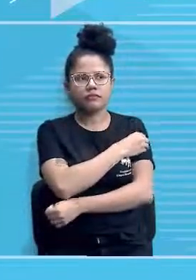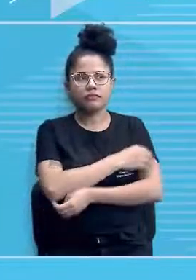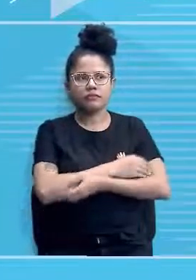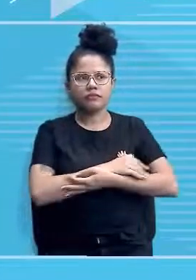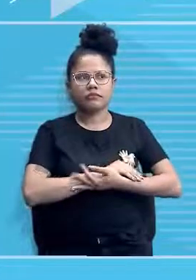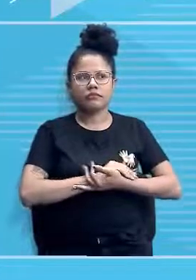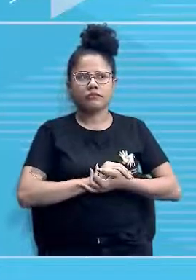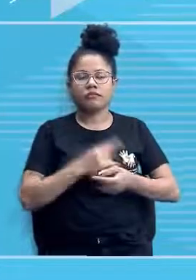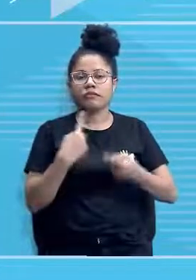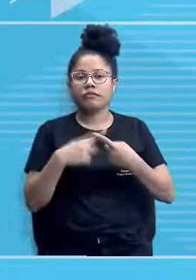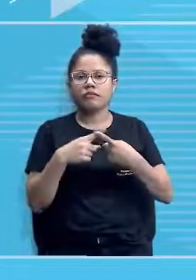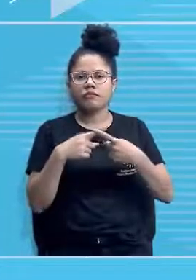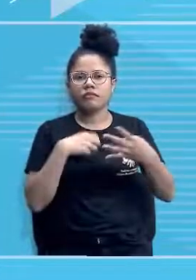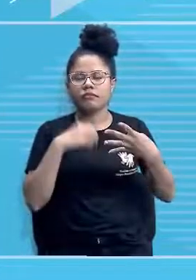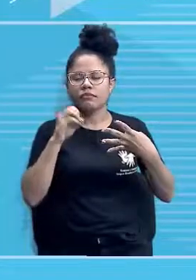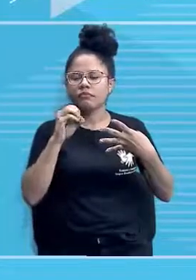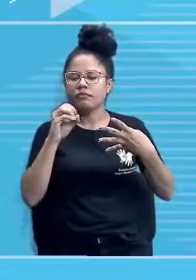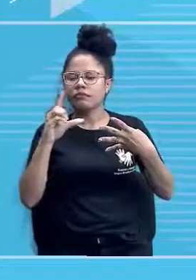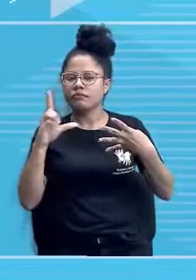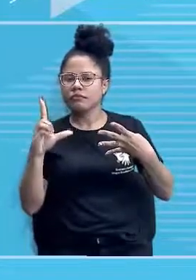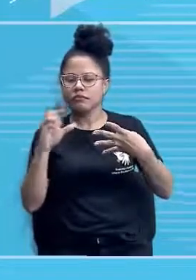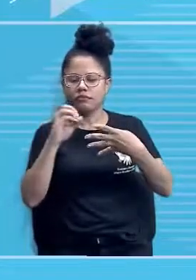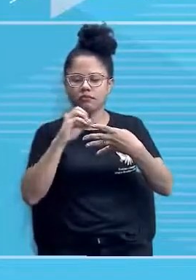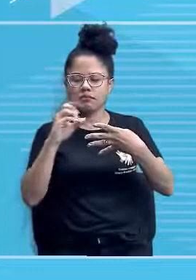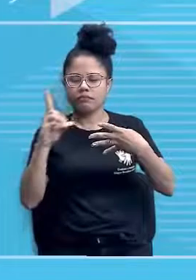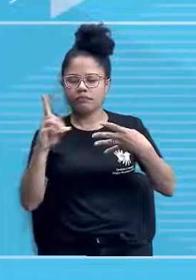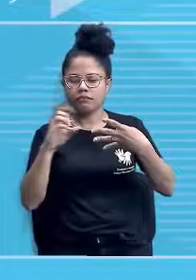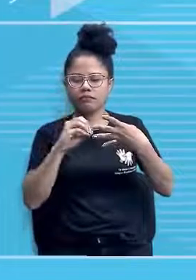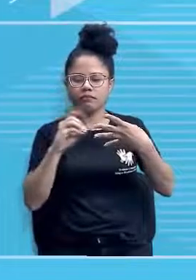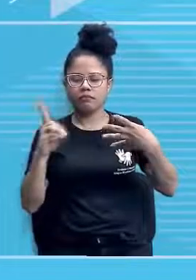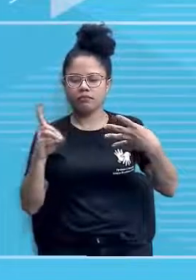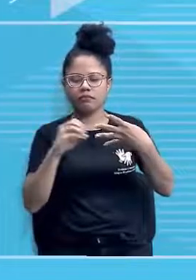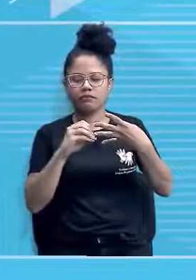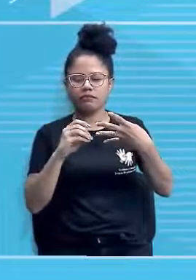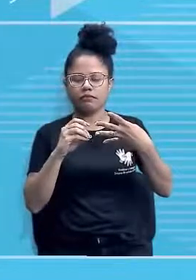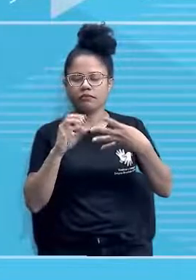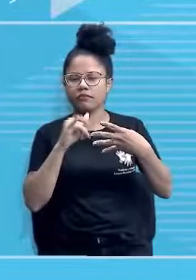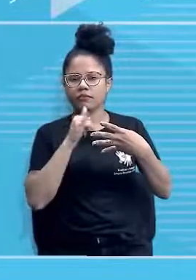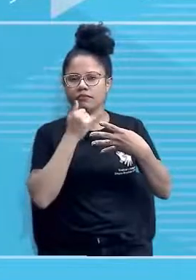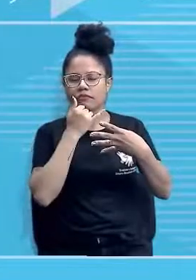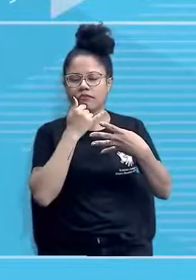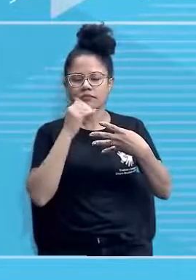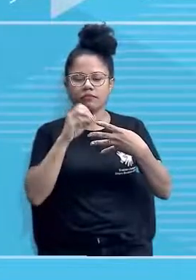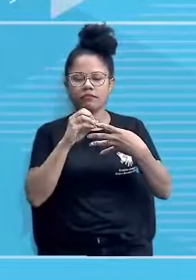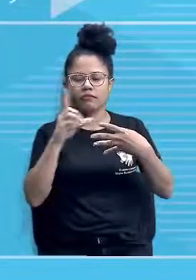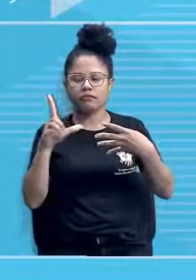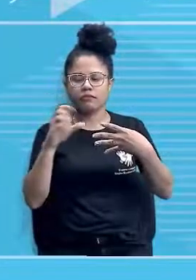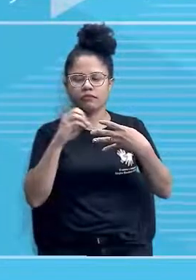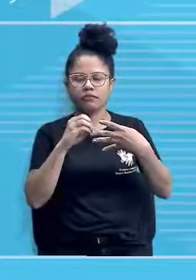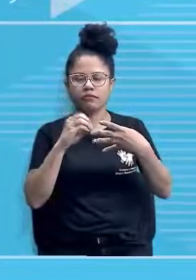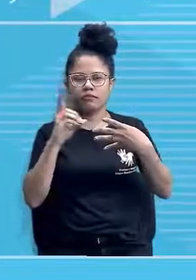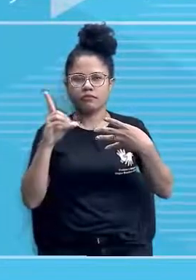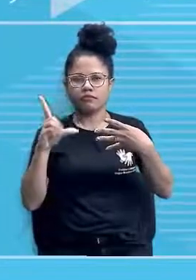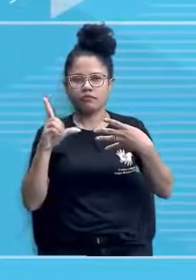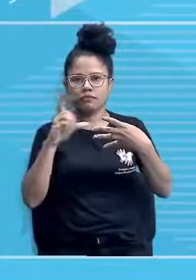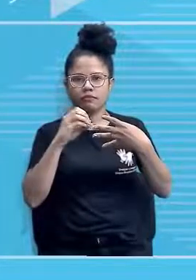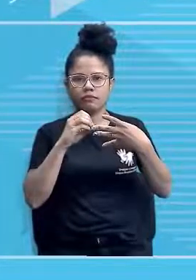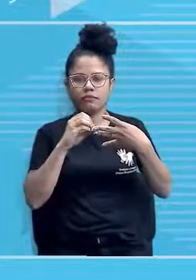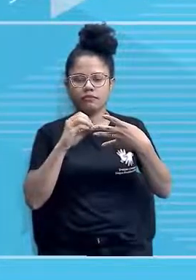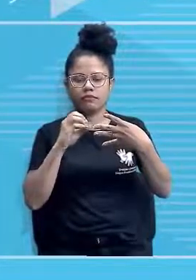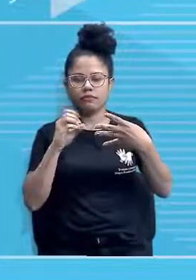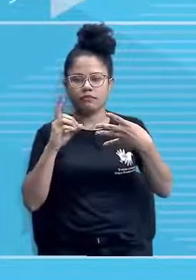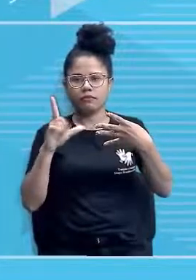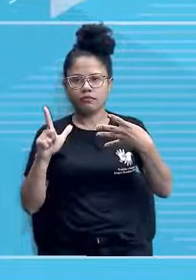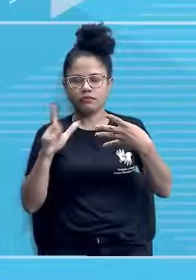Hall certo aí ele quer é a opção que representa corretamente a ordem crescente